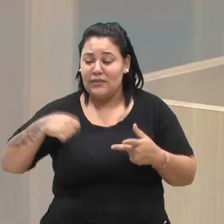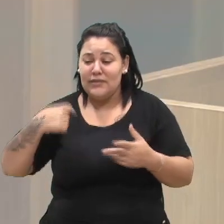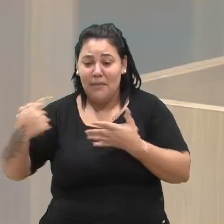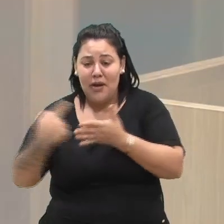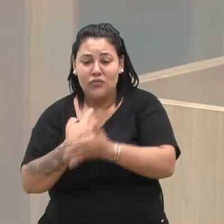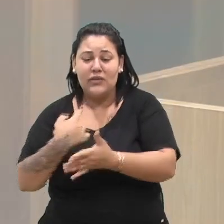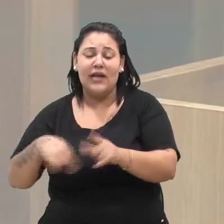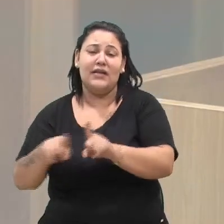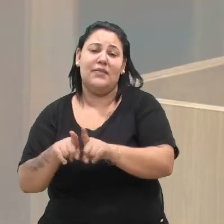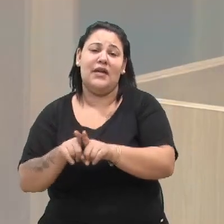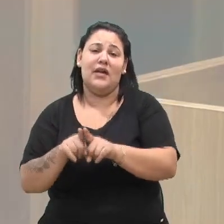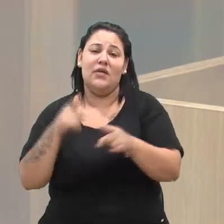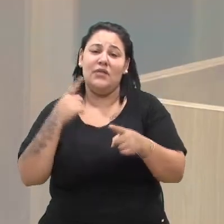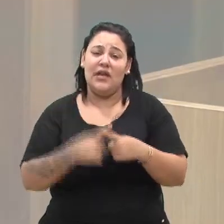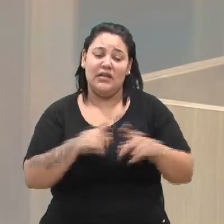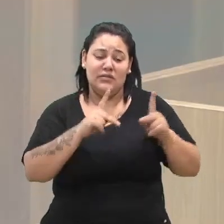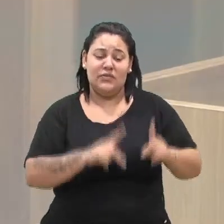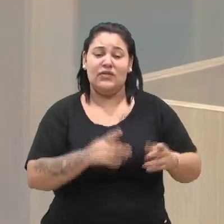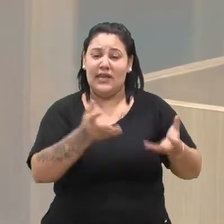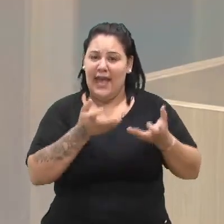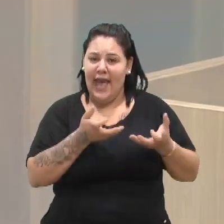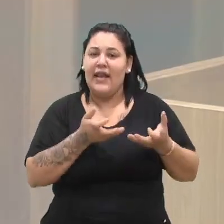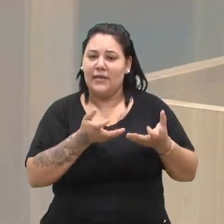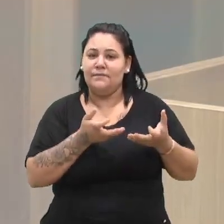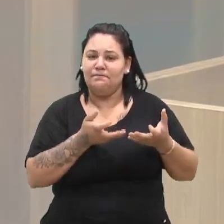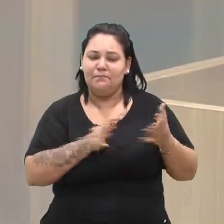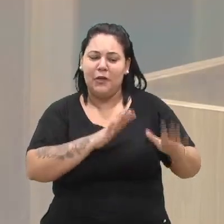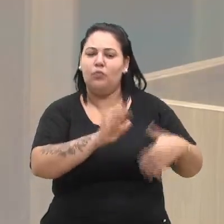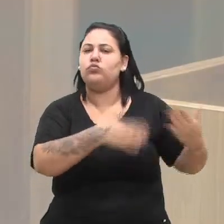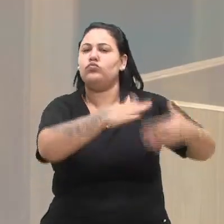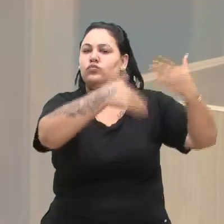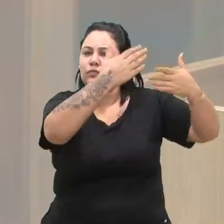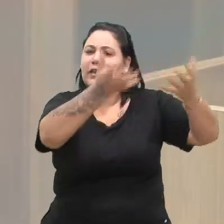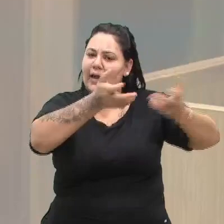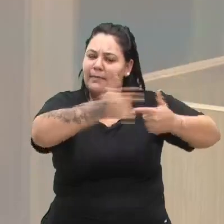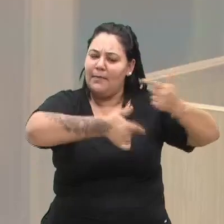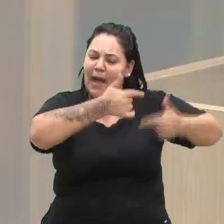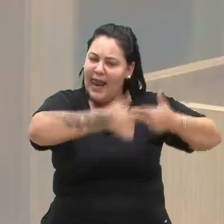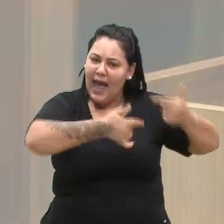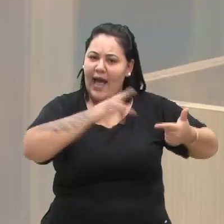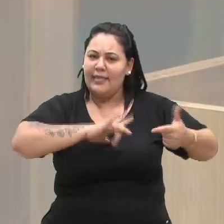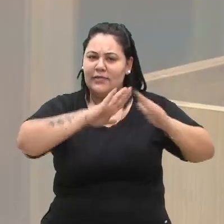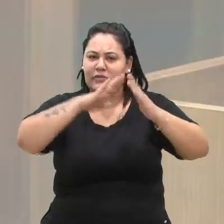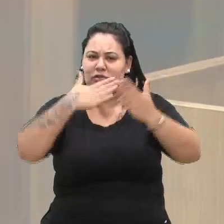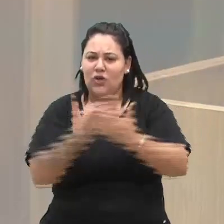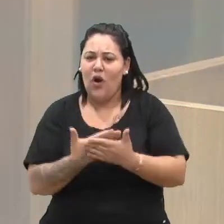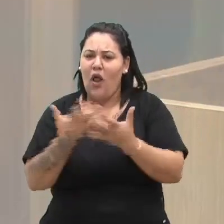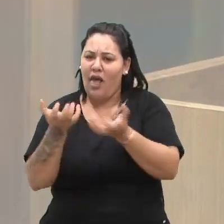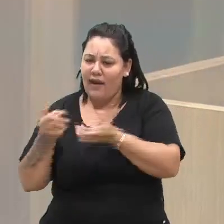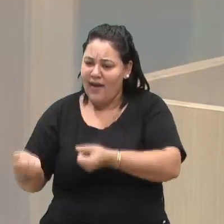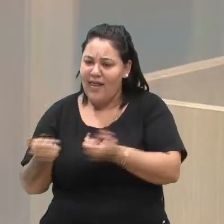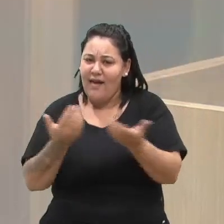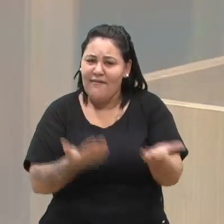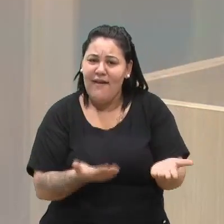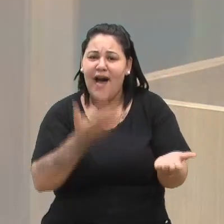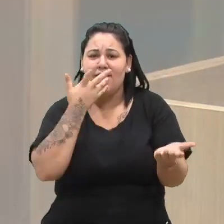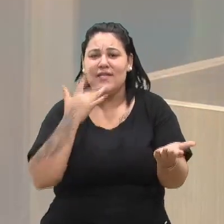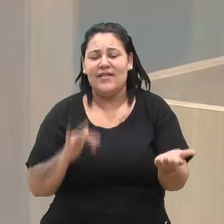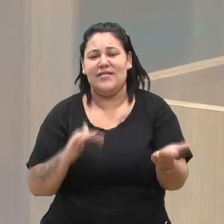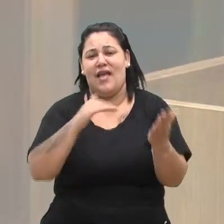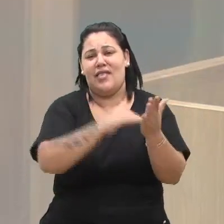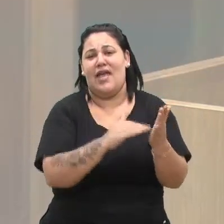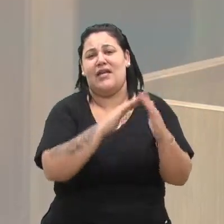pergunta. Porque as pessoas querem que funcione, a comunidade quer levar as suas crianças para a escola.